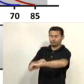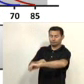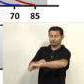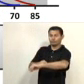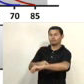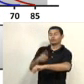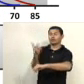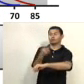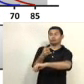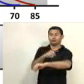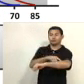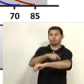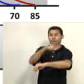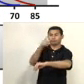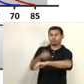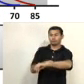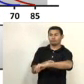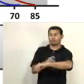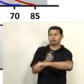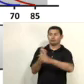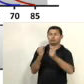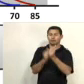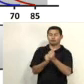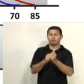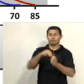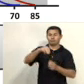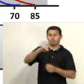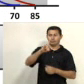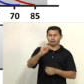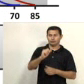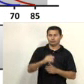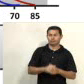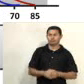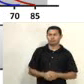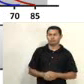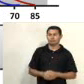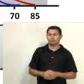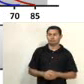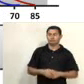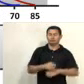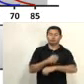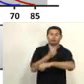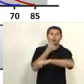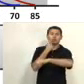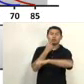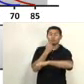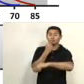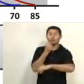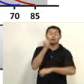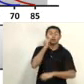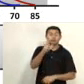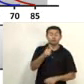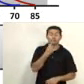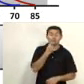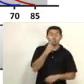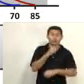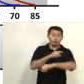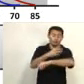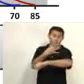curvas estão posicionadas ao redor dessa média, tá? Tanto a curva vermelha quanto a curva